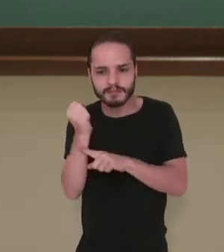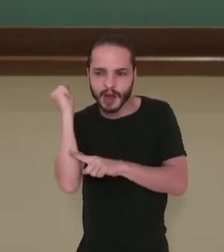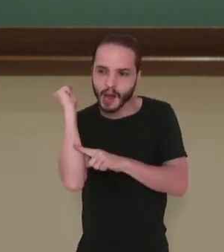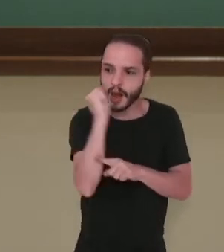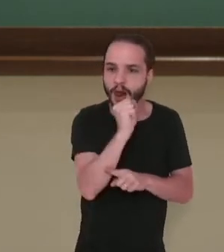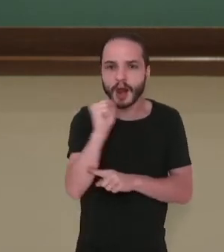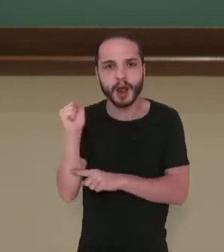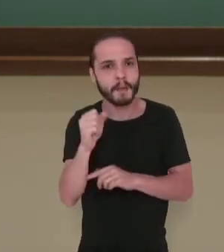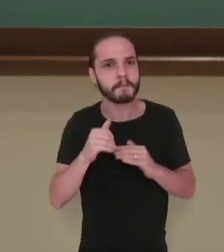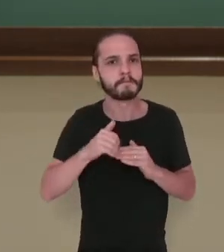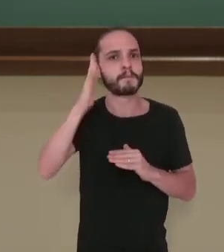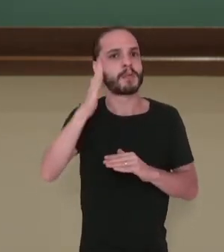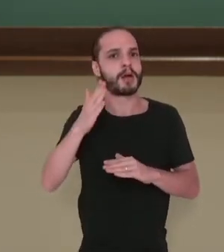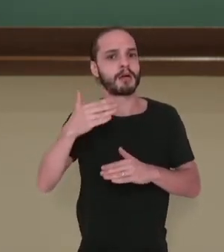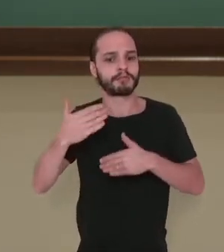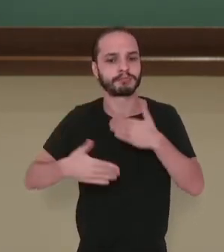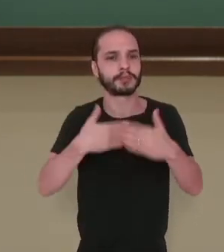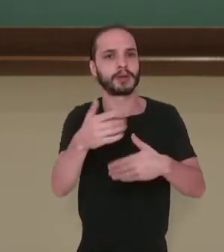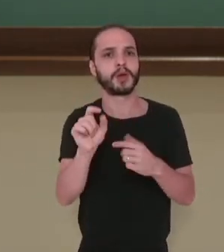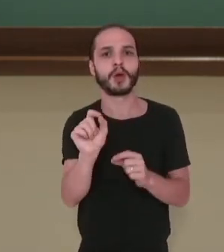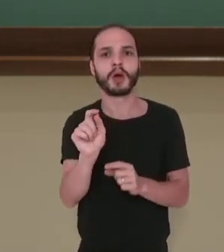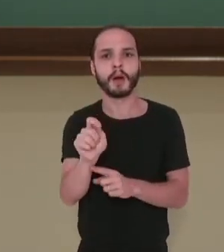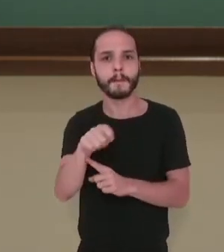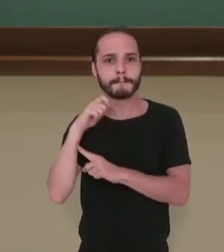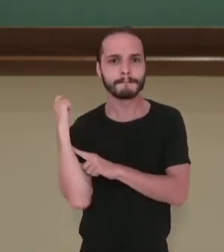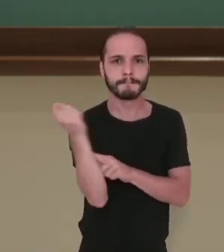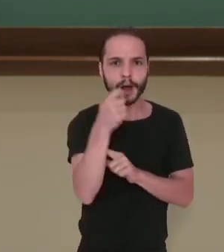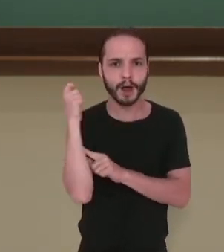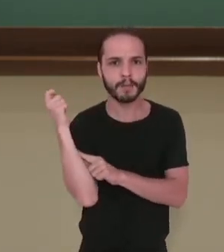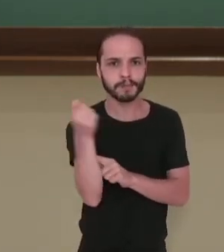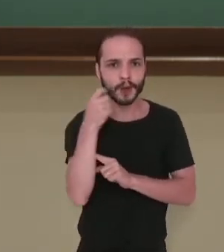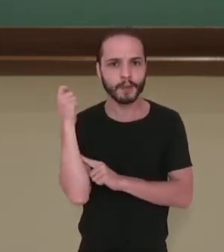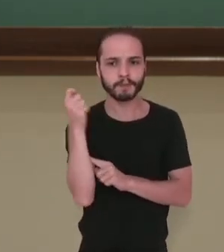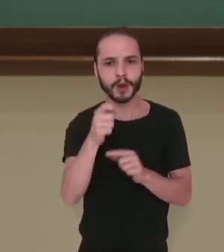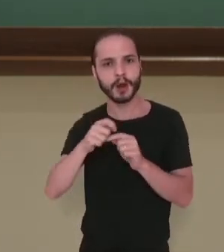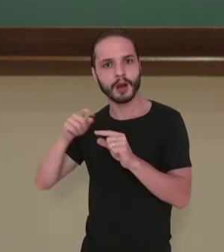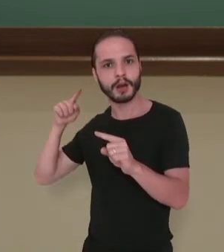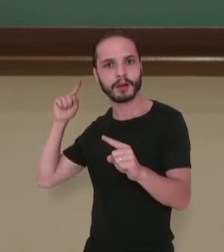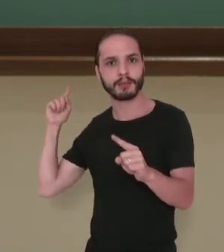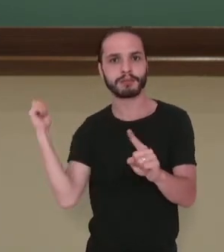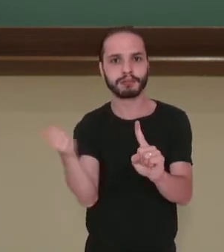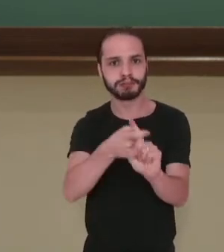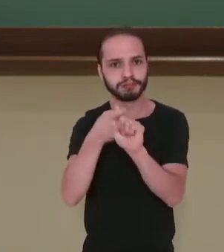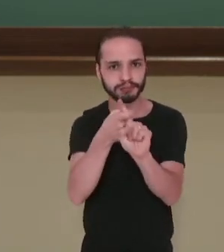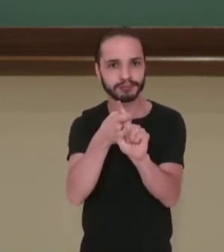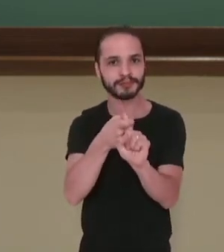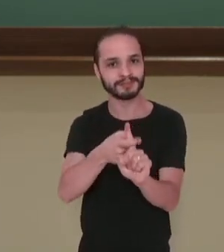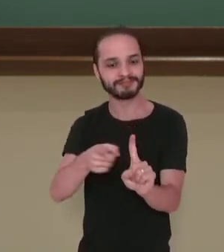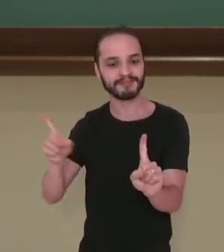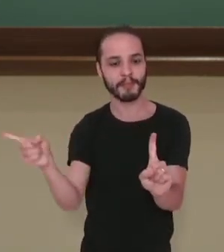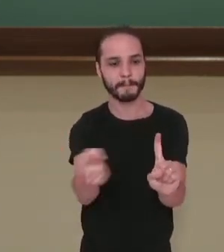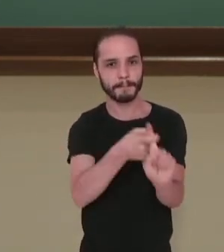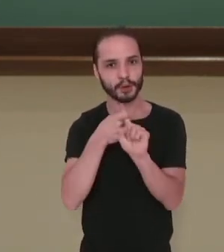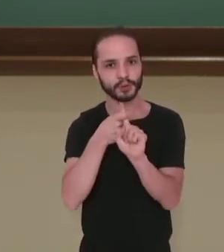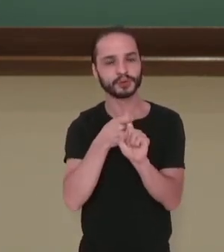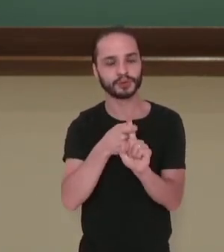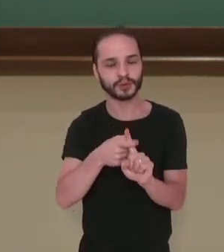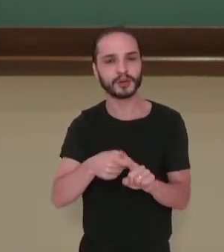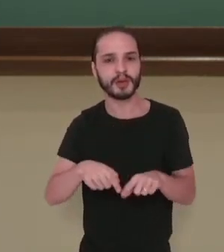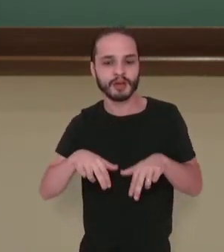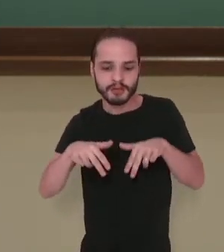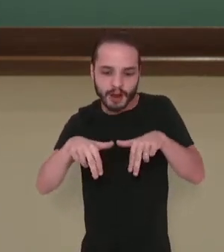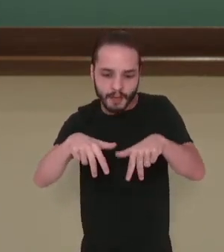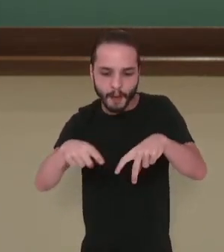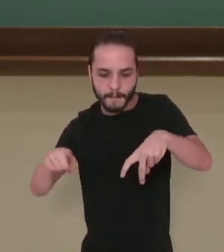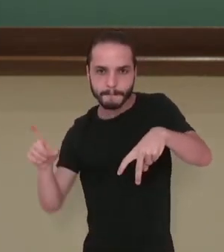desenvolvida, digamos assim, né? Porque a boleadeira o que faz? Solta e ela vai se enrolar, né, nas pernas dos animais que